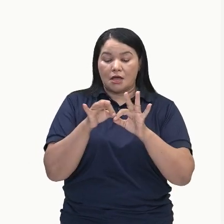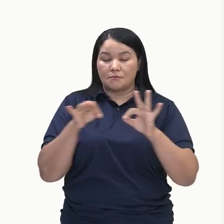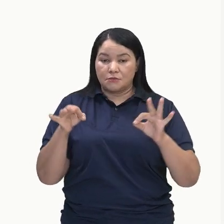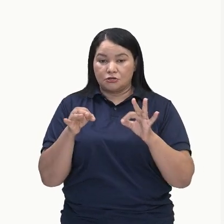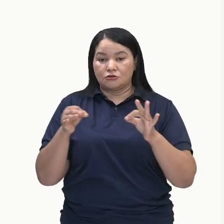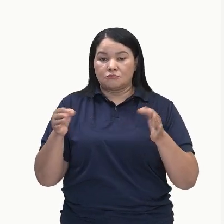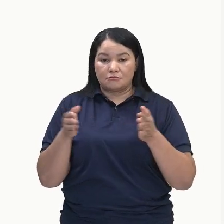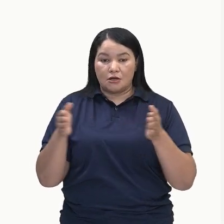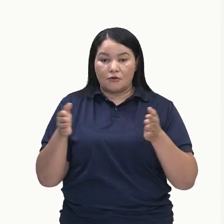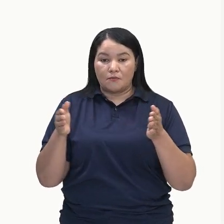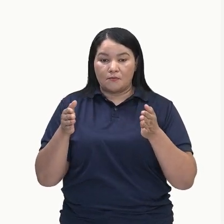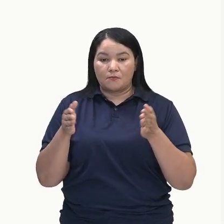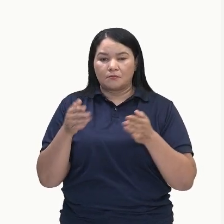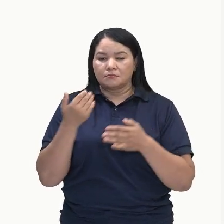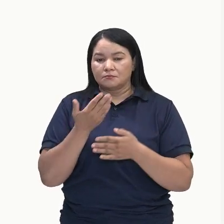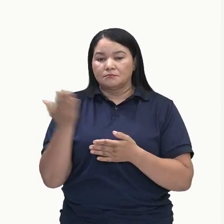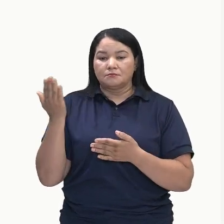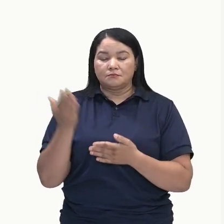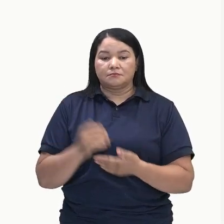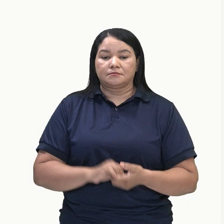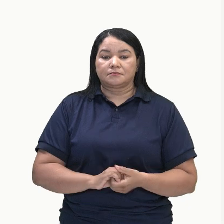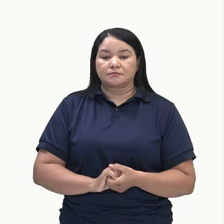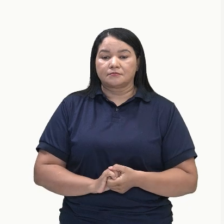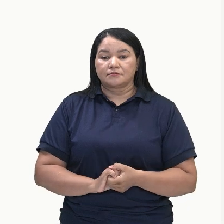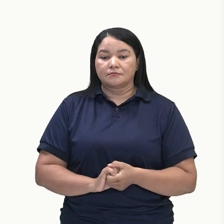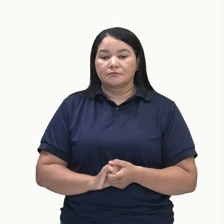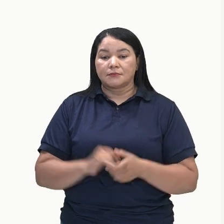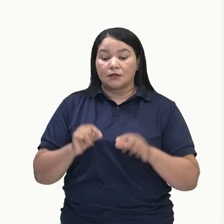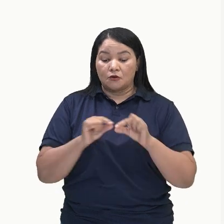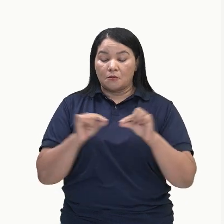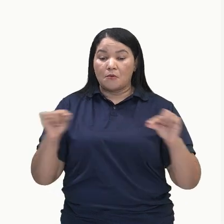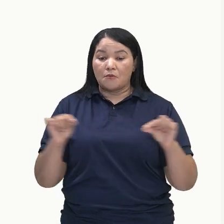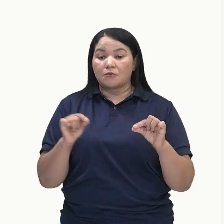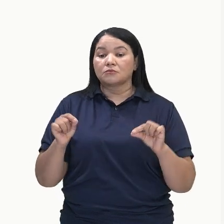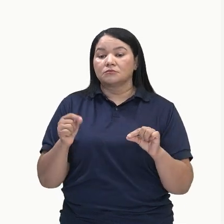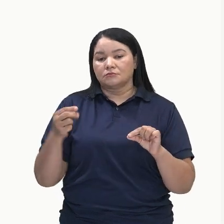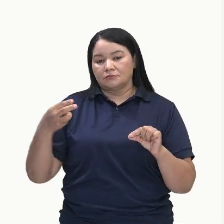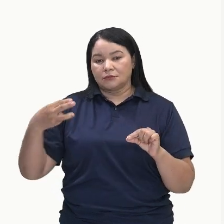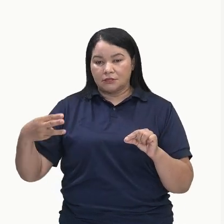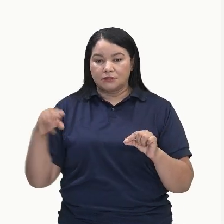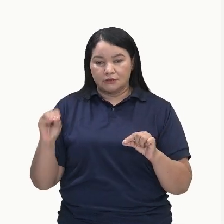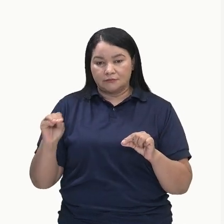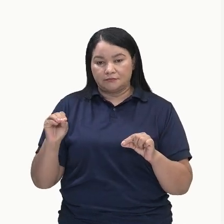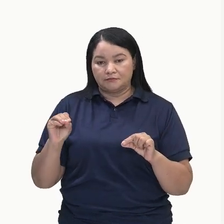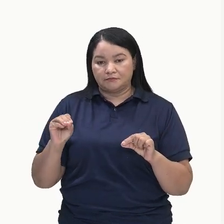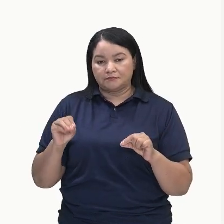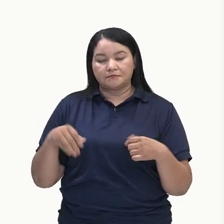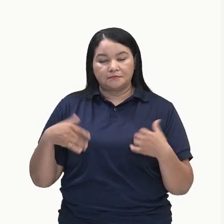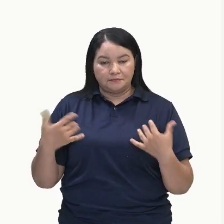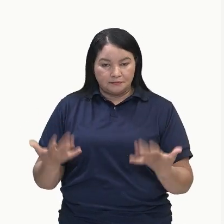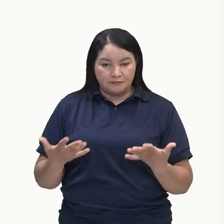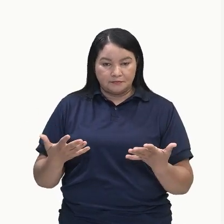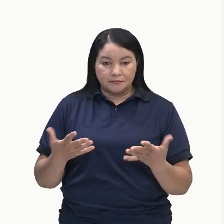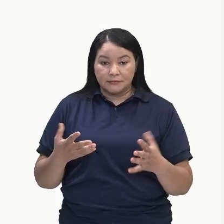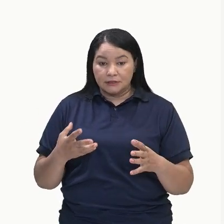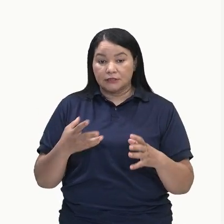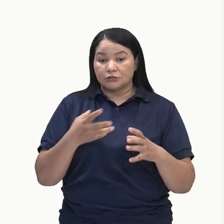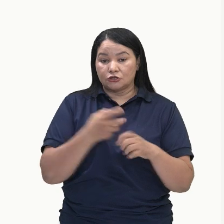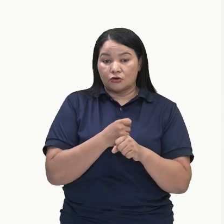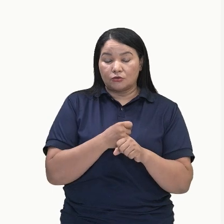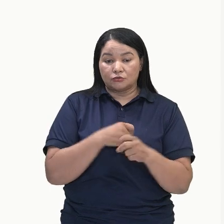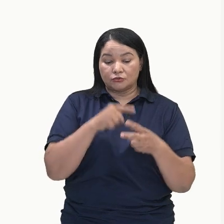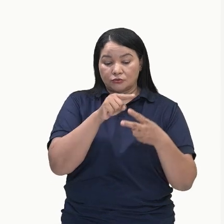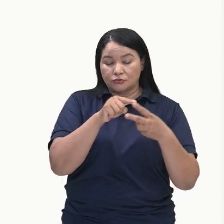maior lado do triângulo. Qual é o maior lado aí? 30. Então, a soma dos dois